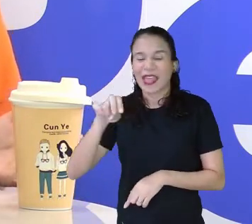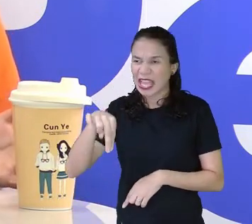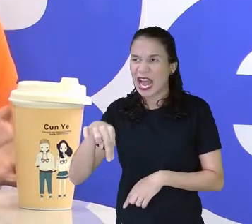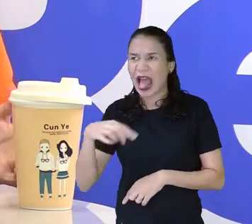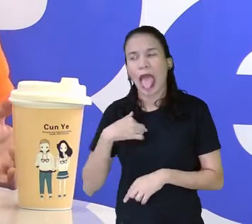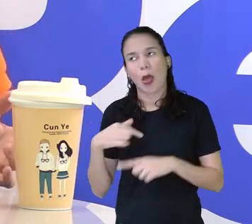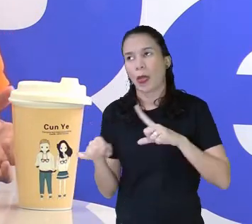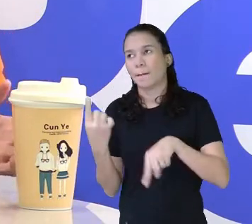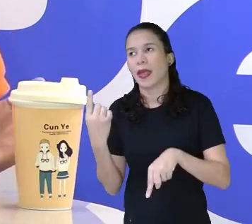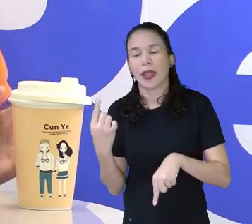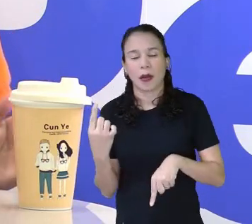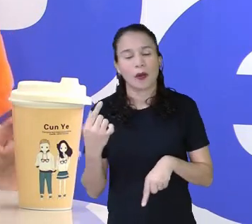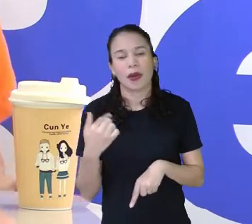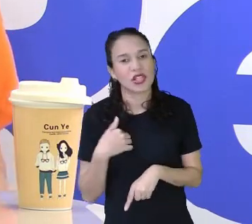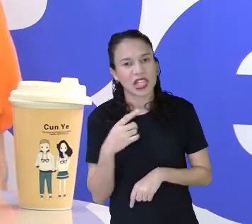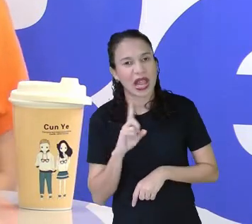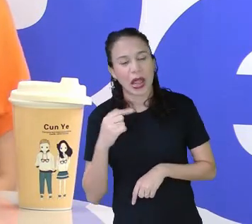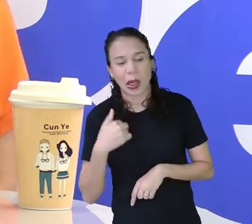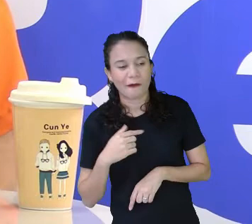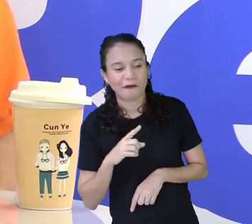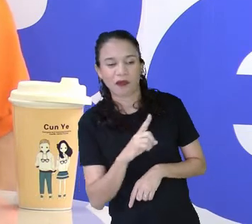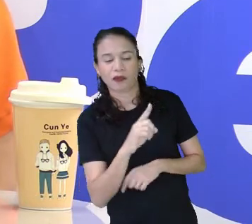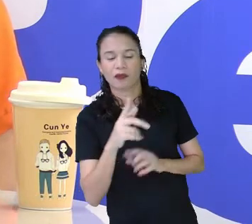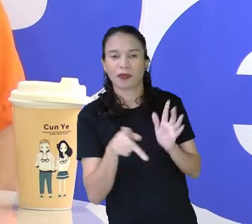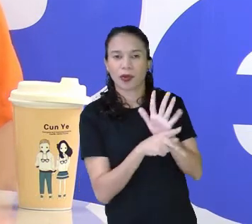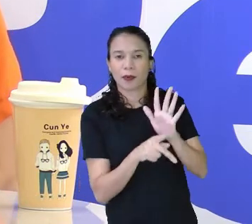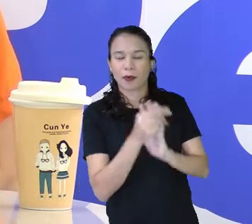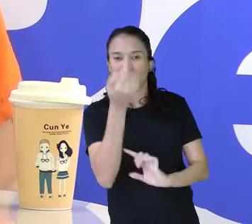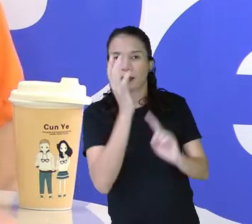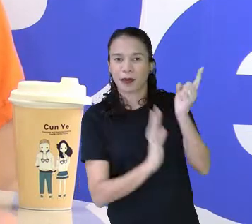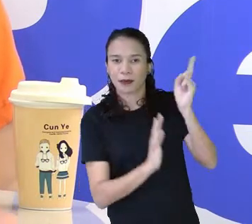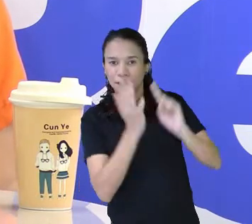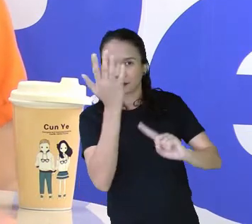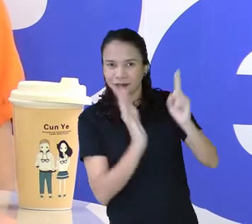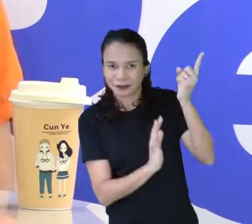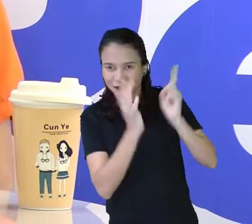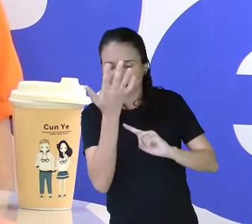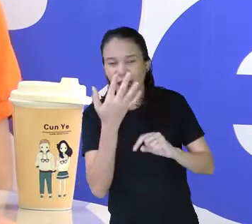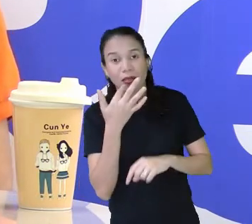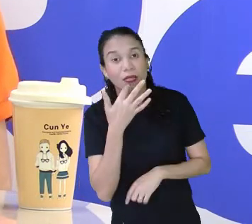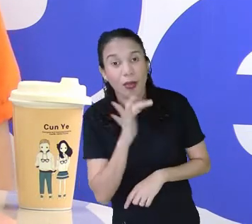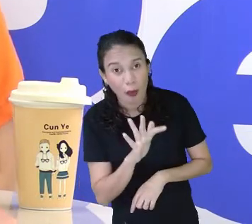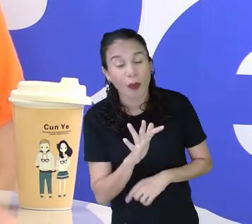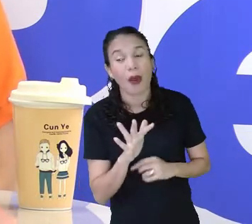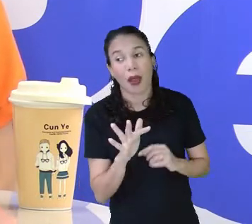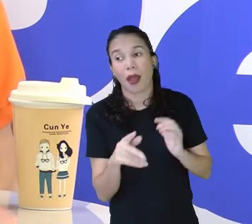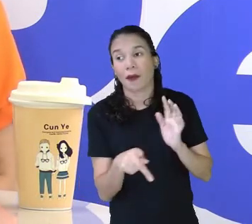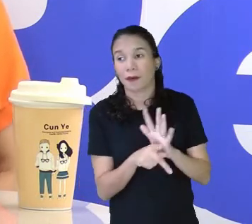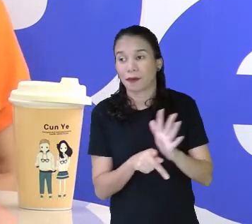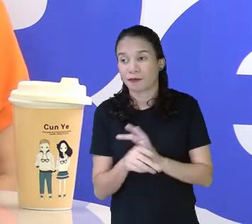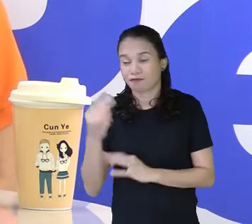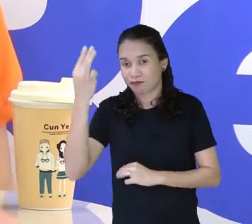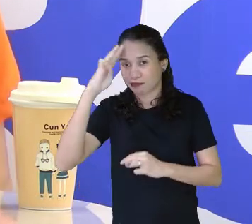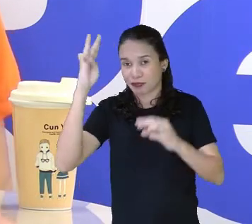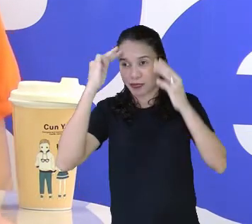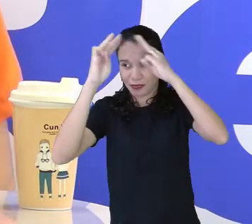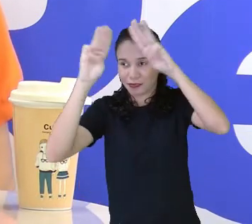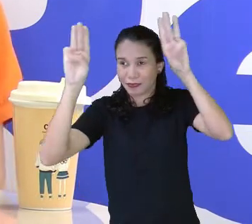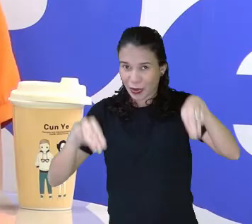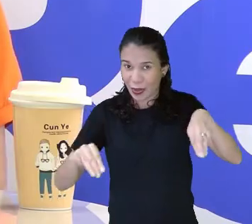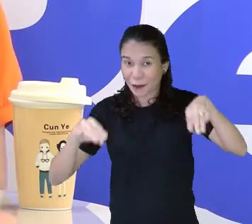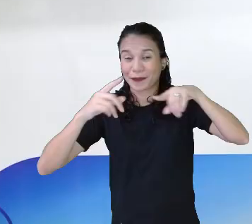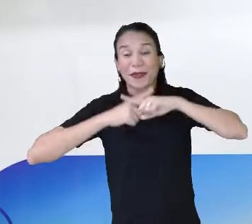acho que Rian não foi, acredito, para o Galo, né, da Madrugada. E nem conhece o museu. Eu acredito nisso, viu?